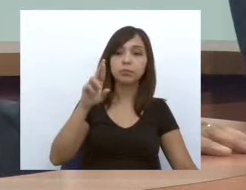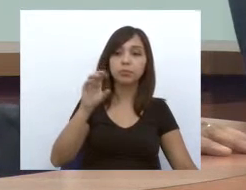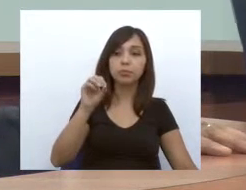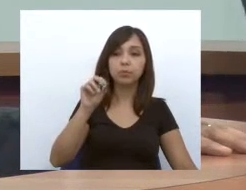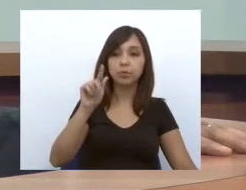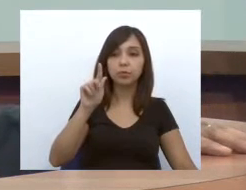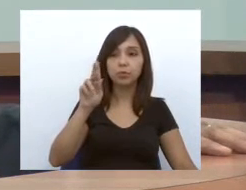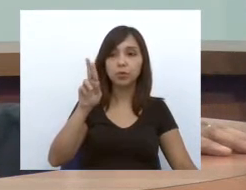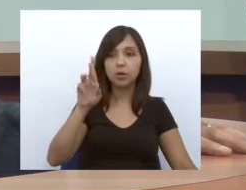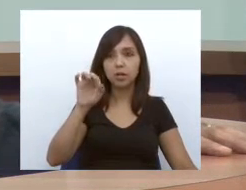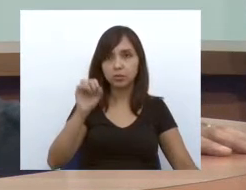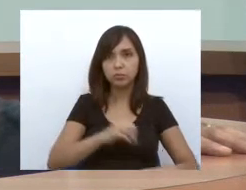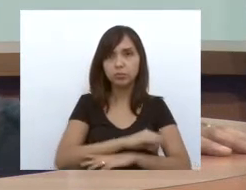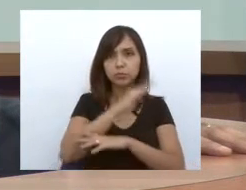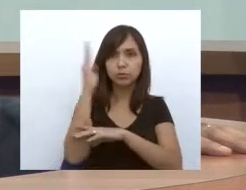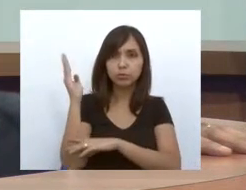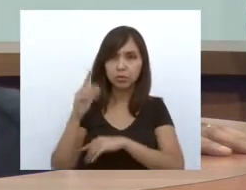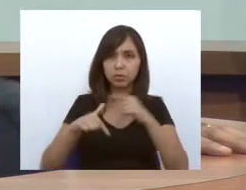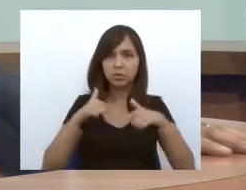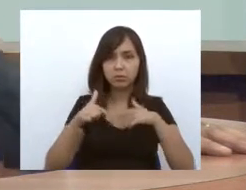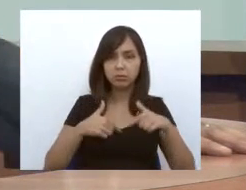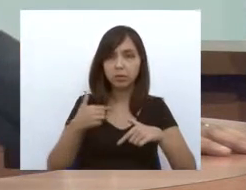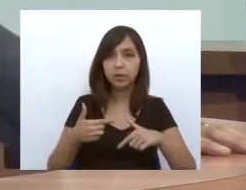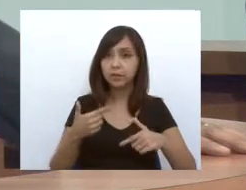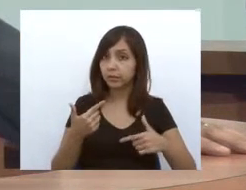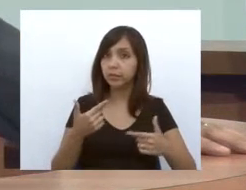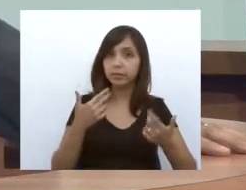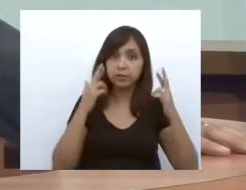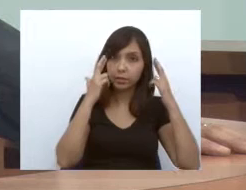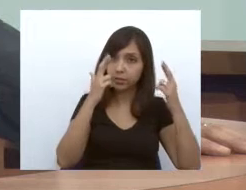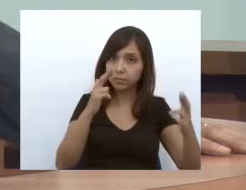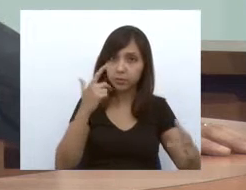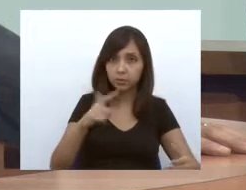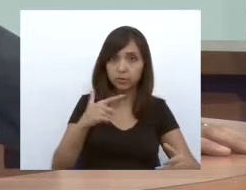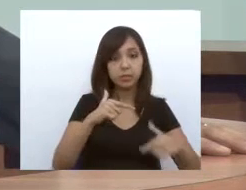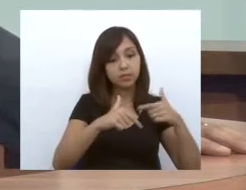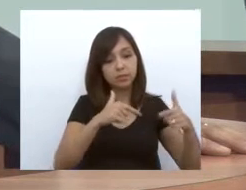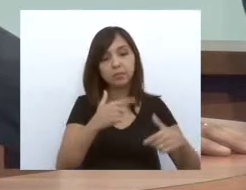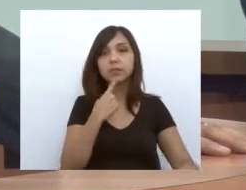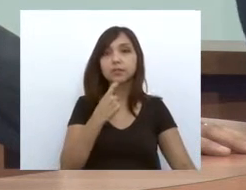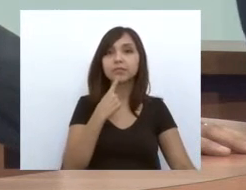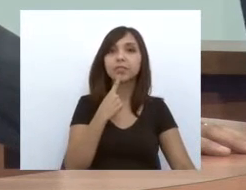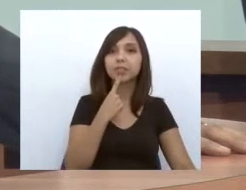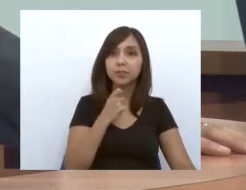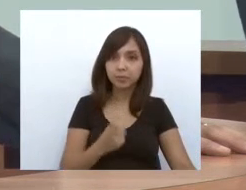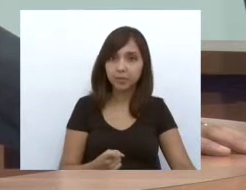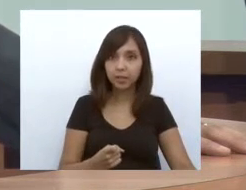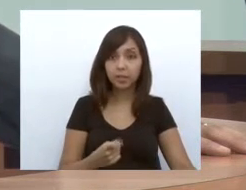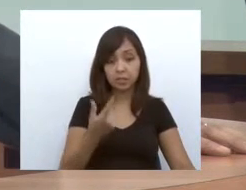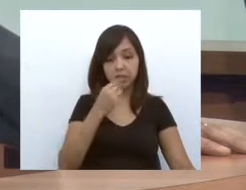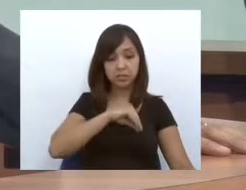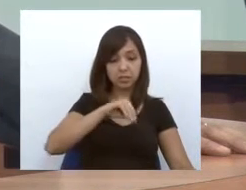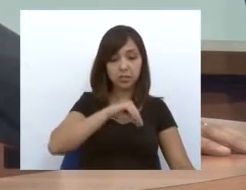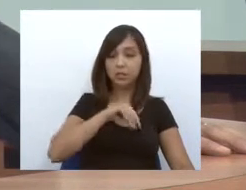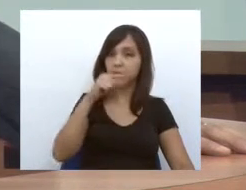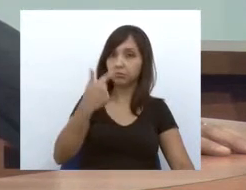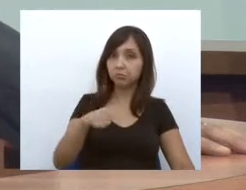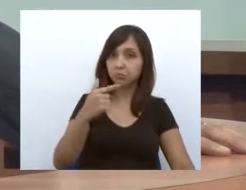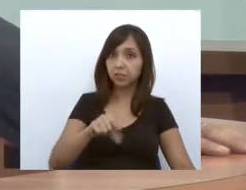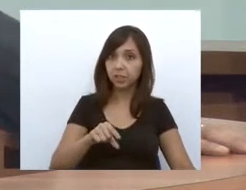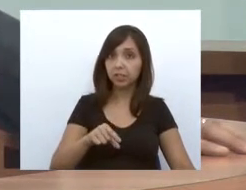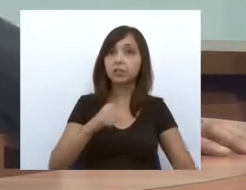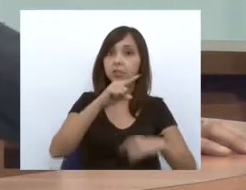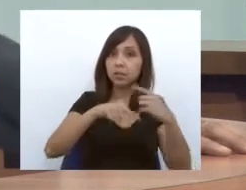de sol a sol estão sendo desrespeitados. Trabalham um determinado feriado, não estão recebendo por ele e quando